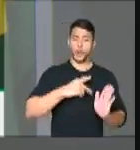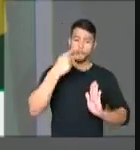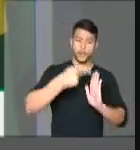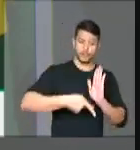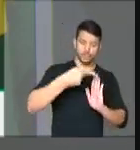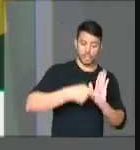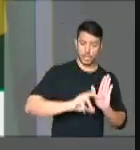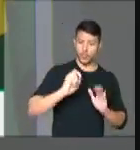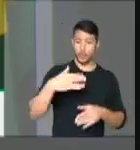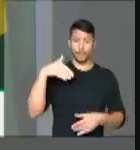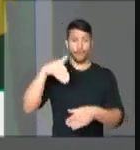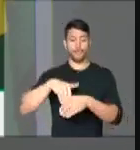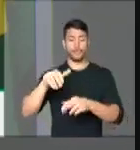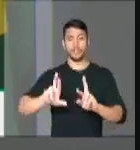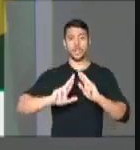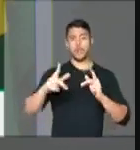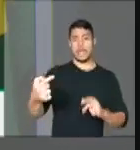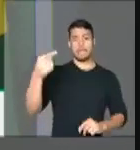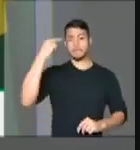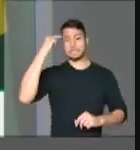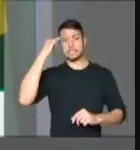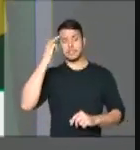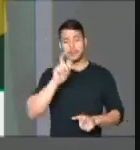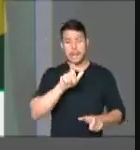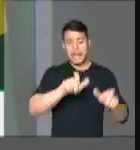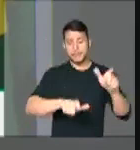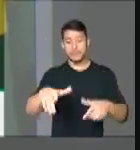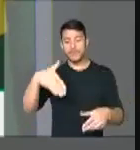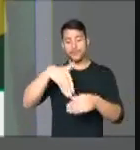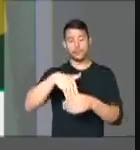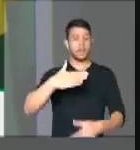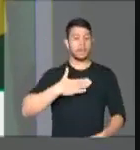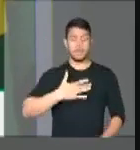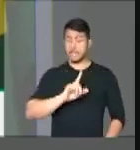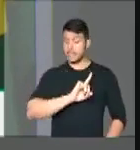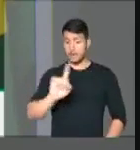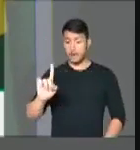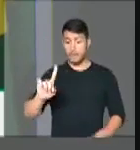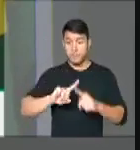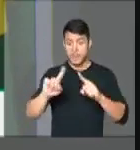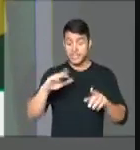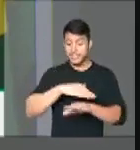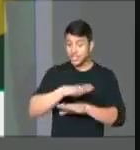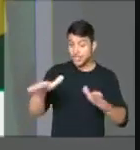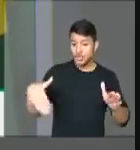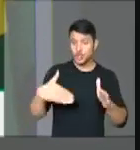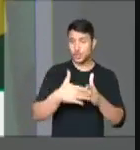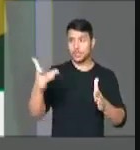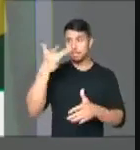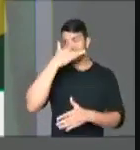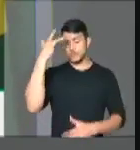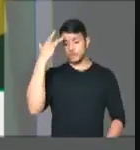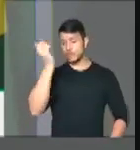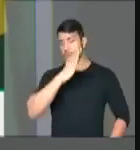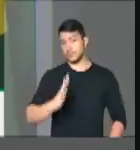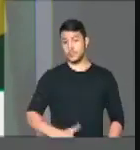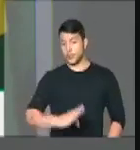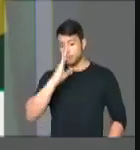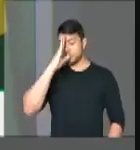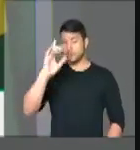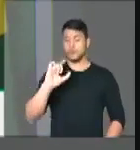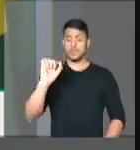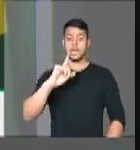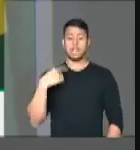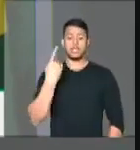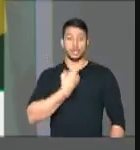e vota não pensando nos seus eleitores, pensando em todos os brasileiros, em especial todos os fluminenses, que nós